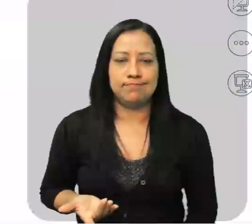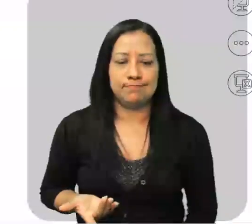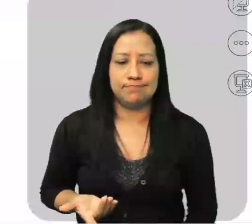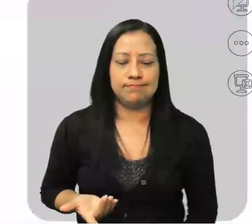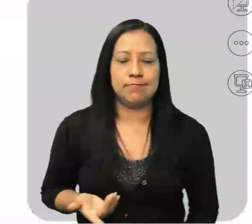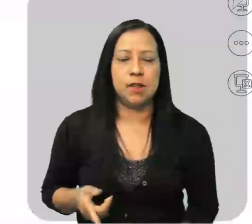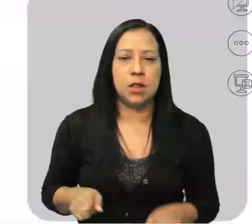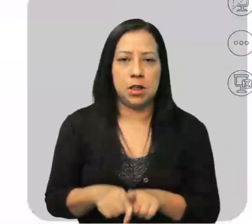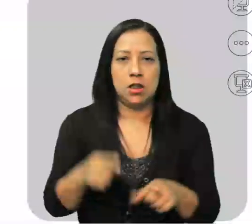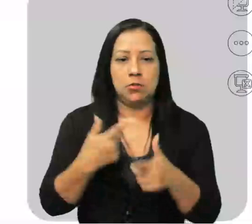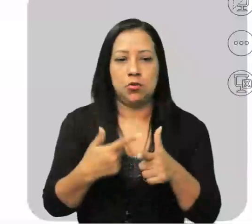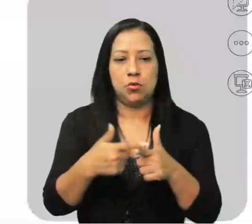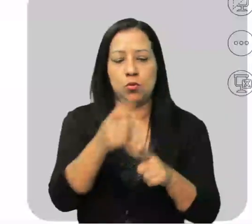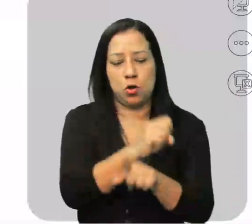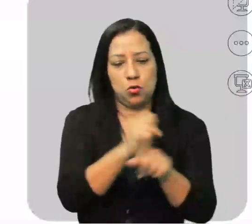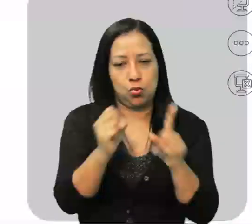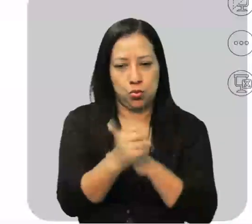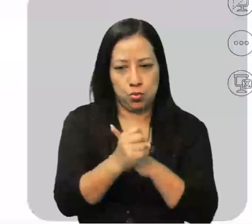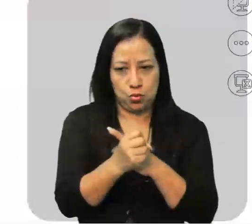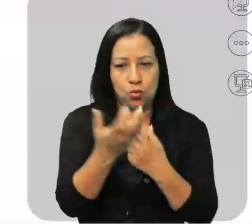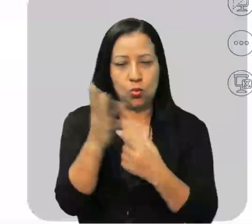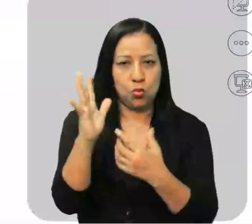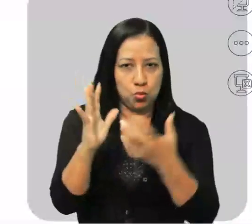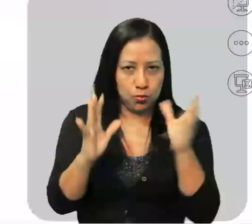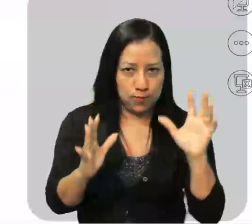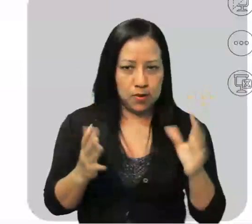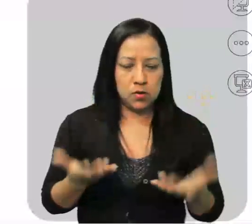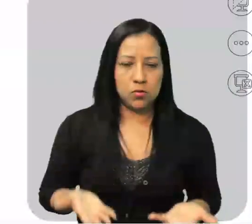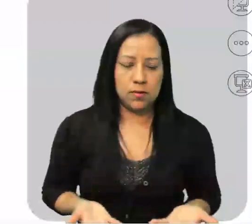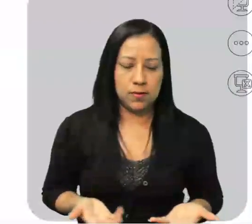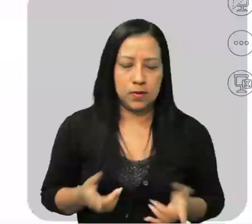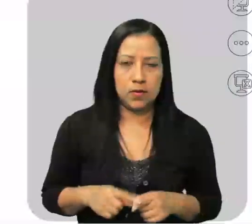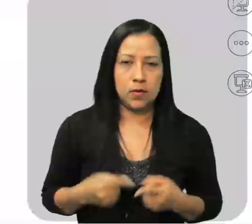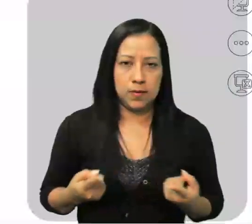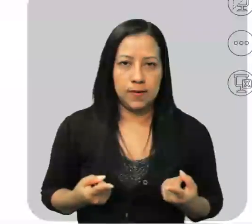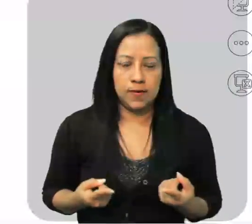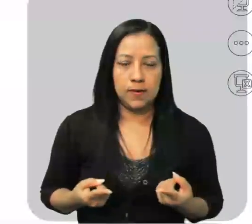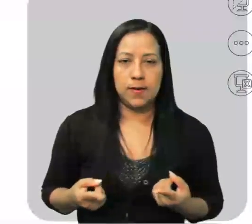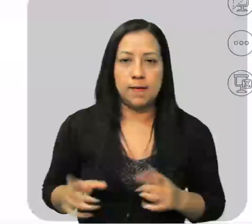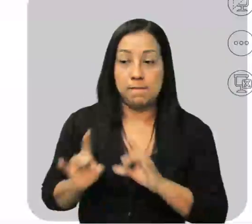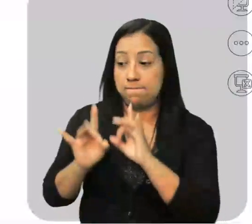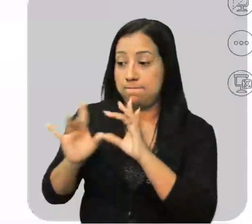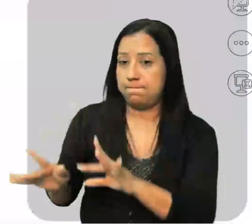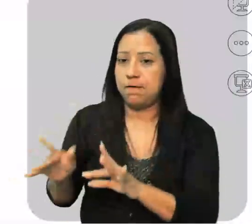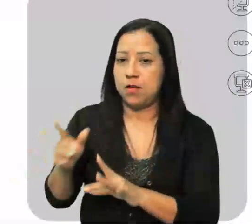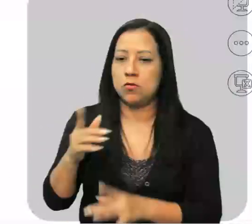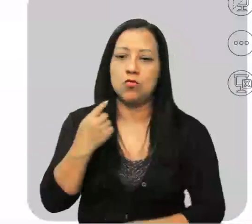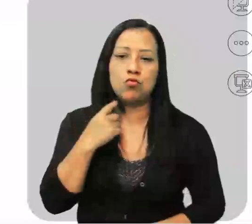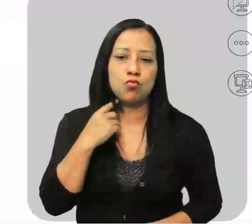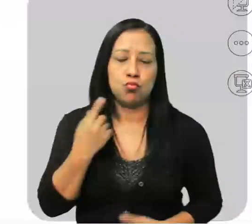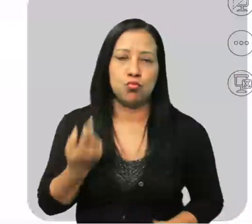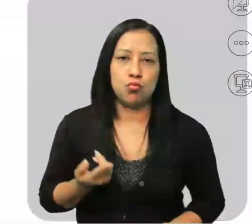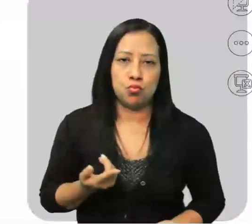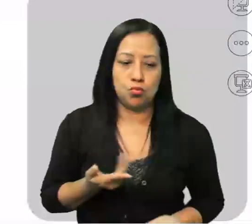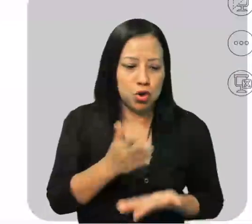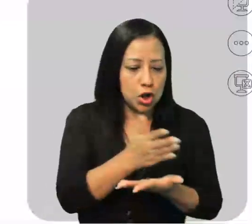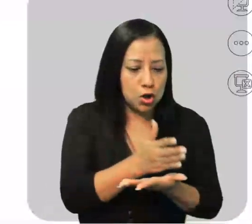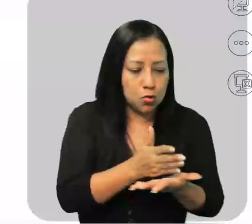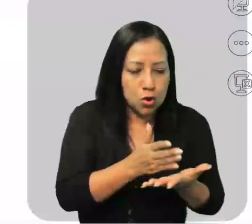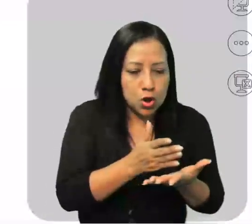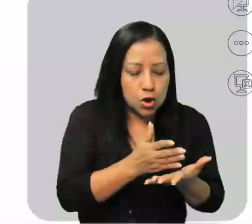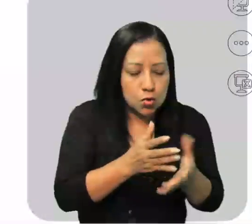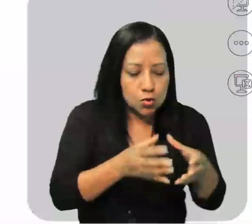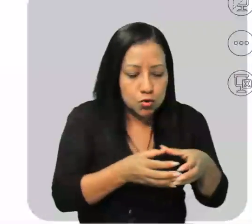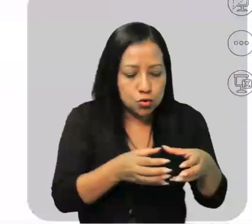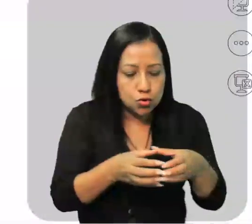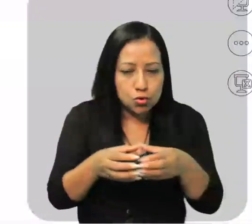seja, é um problema seríssimo a destinação deste lixo, que muitas